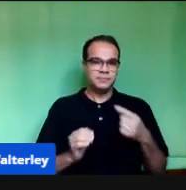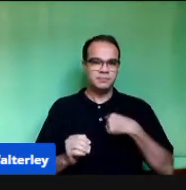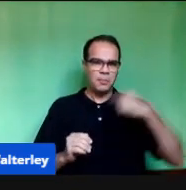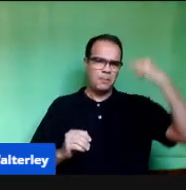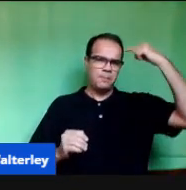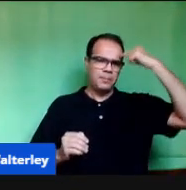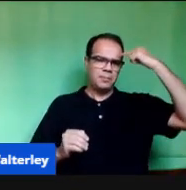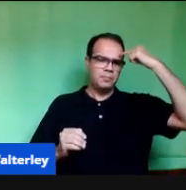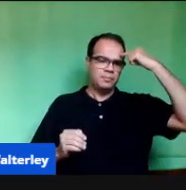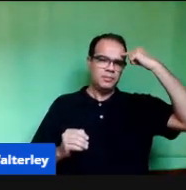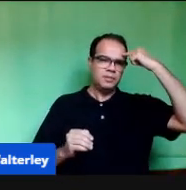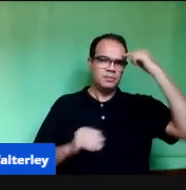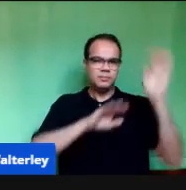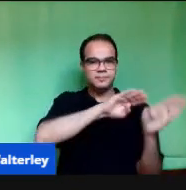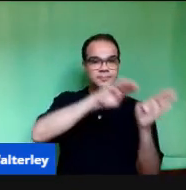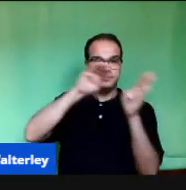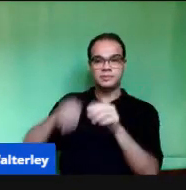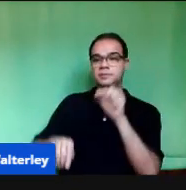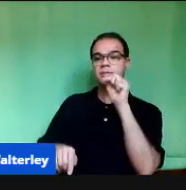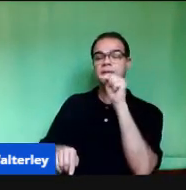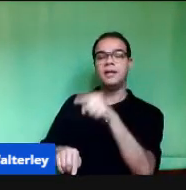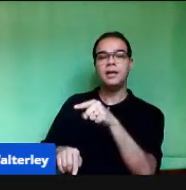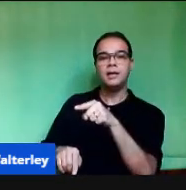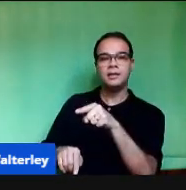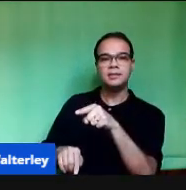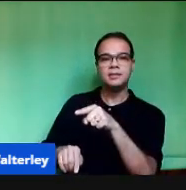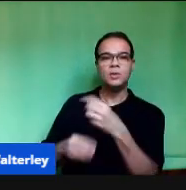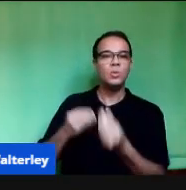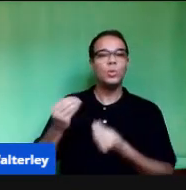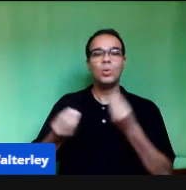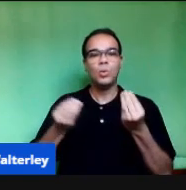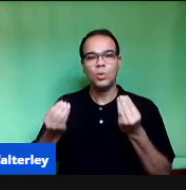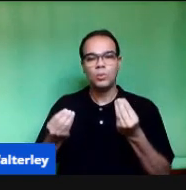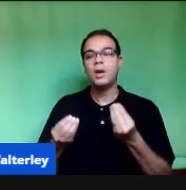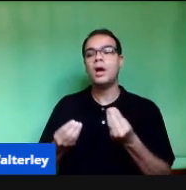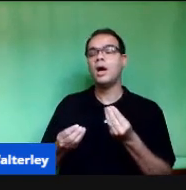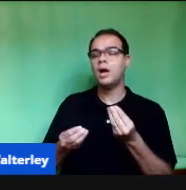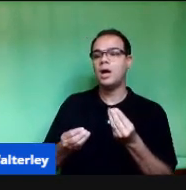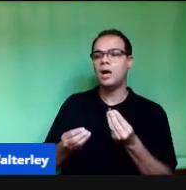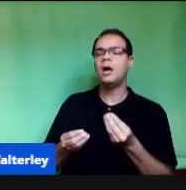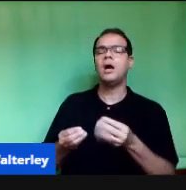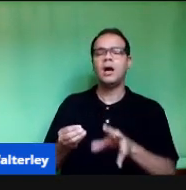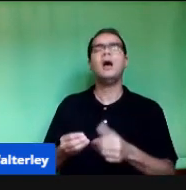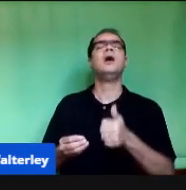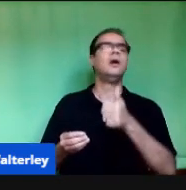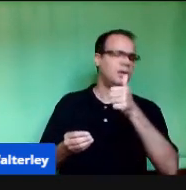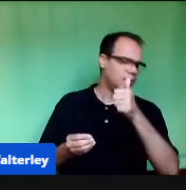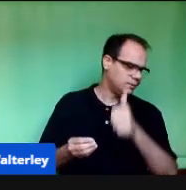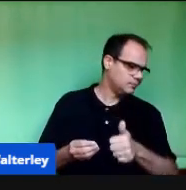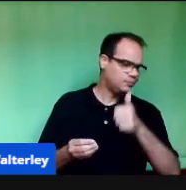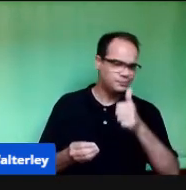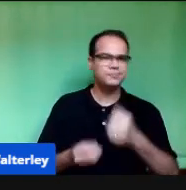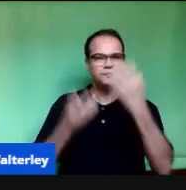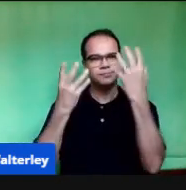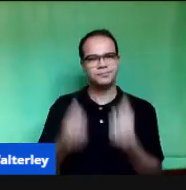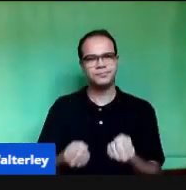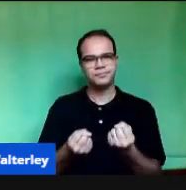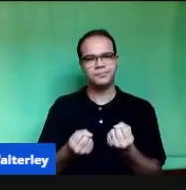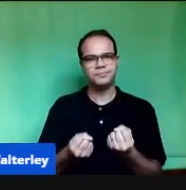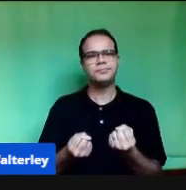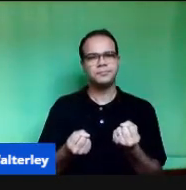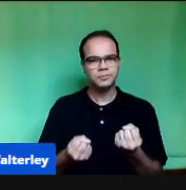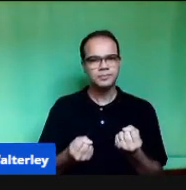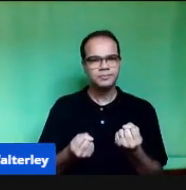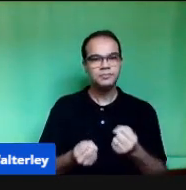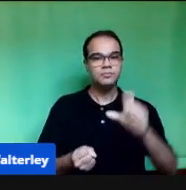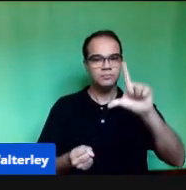A diversidade sexual, orientação sexual, enfim, é um tema transversal garantido pela LDB. Então, preciso